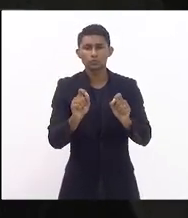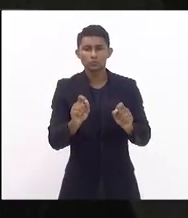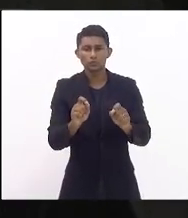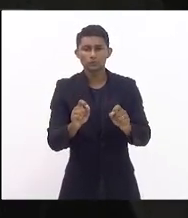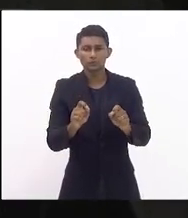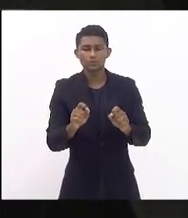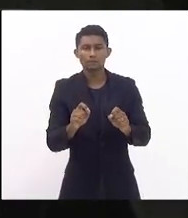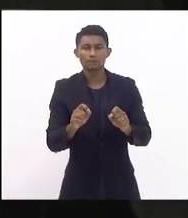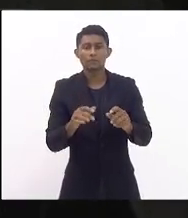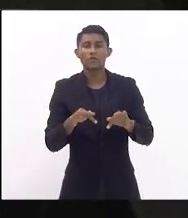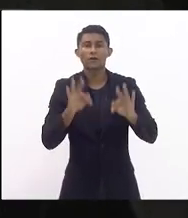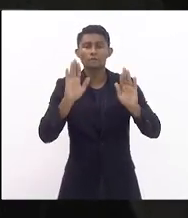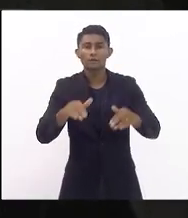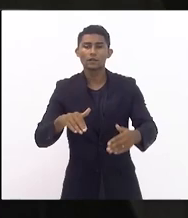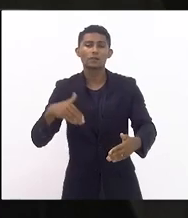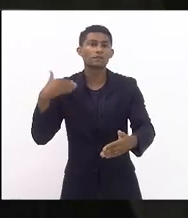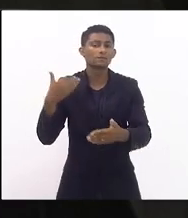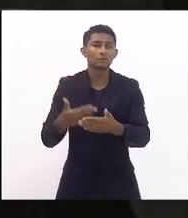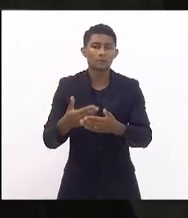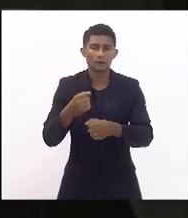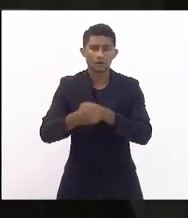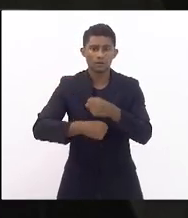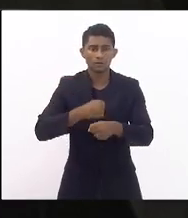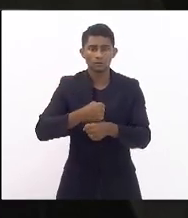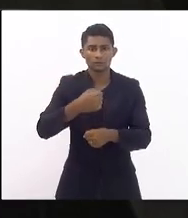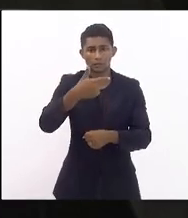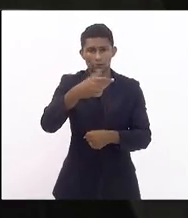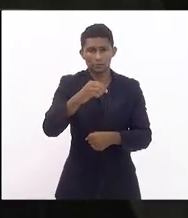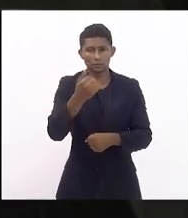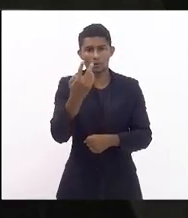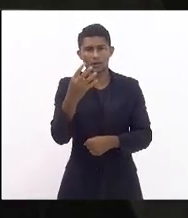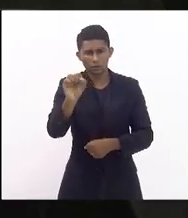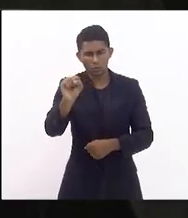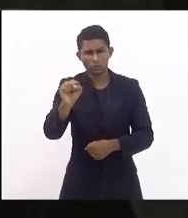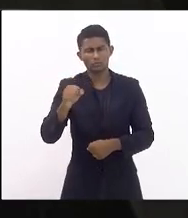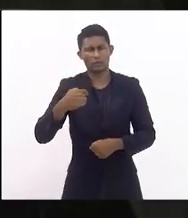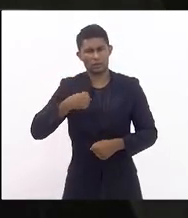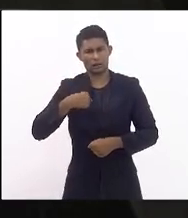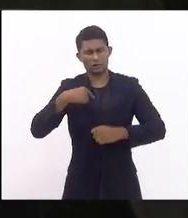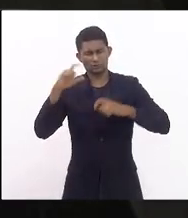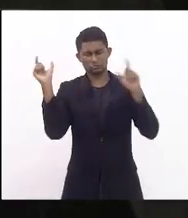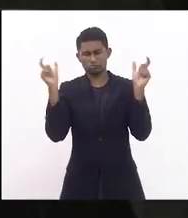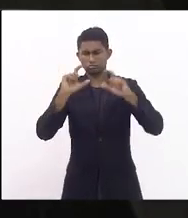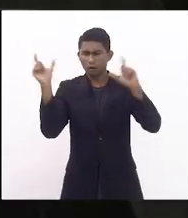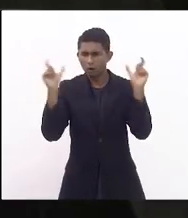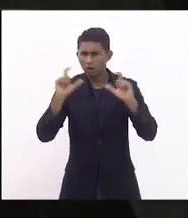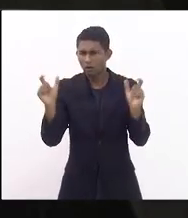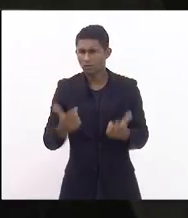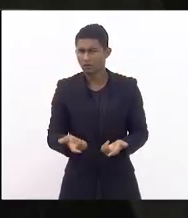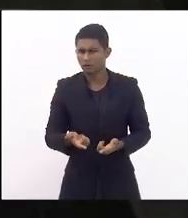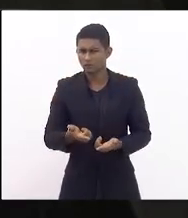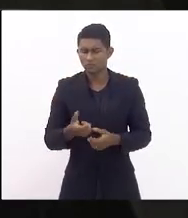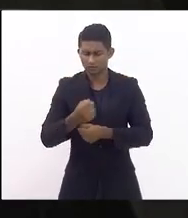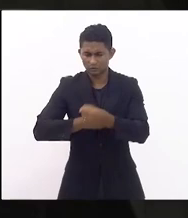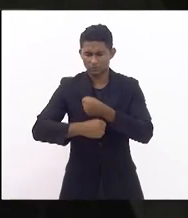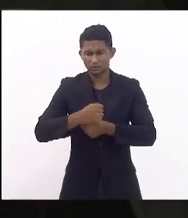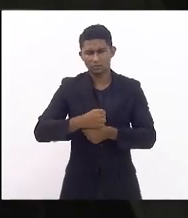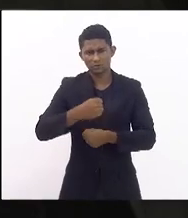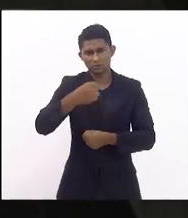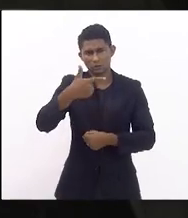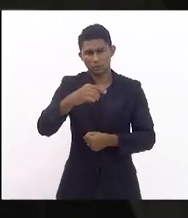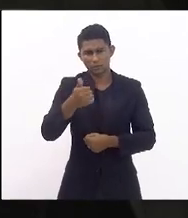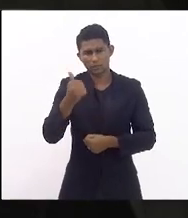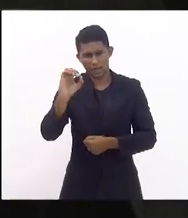que passa agora a viger até 2048. Me chama a atenção que em 2010, quando